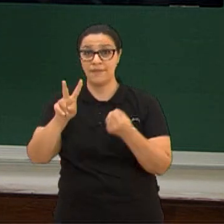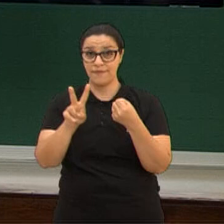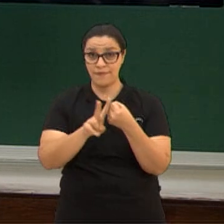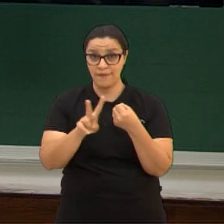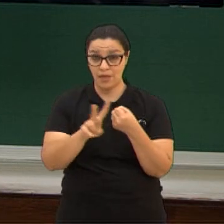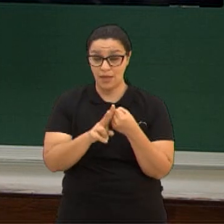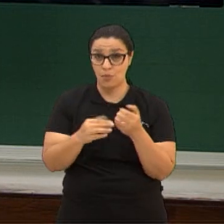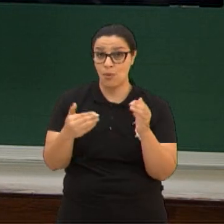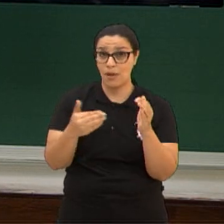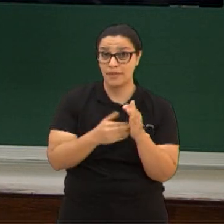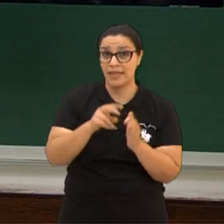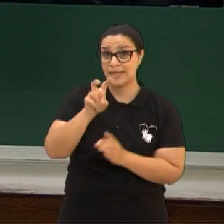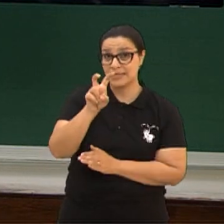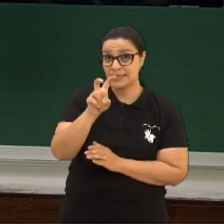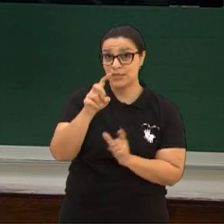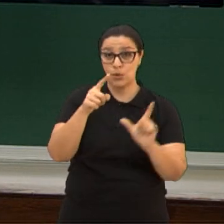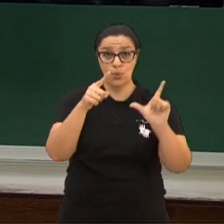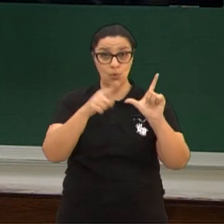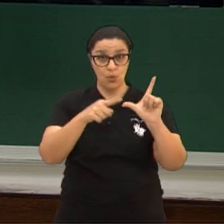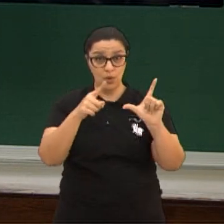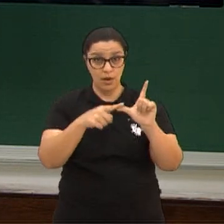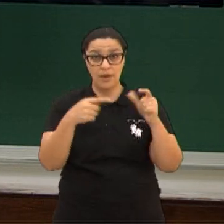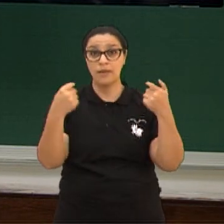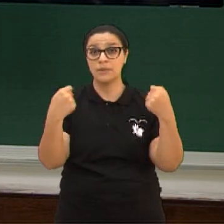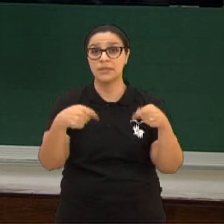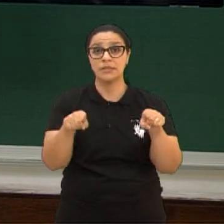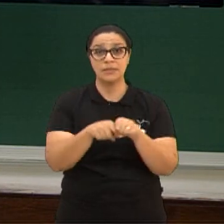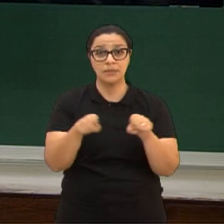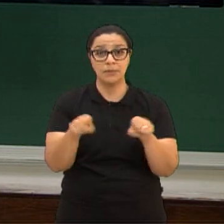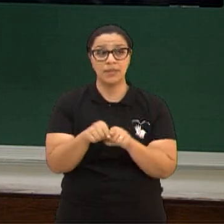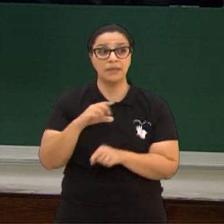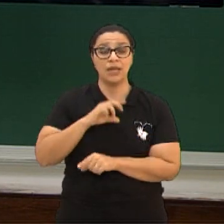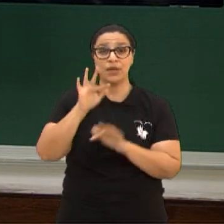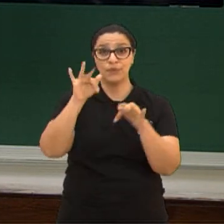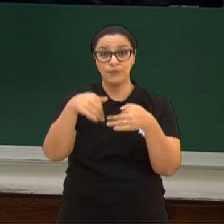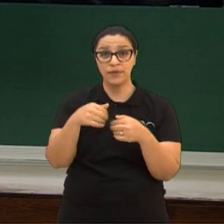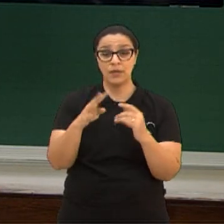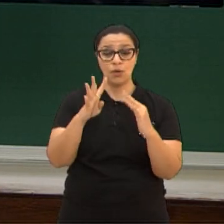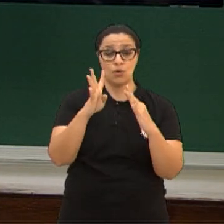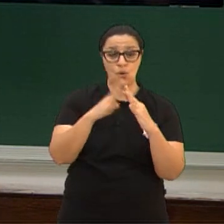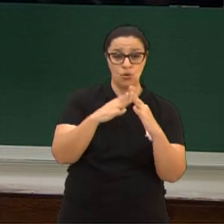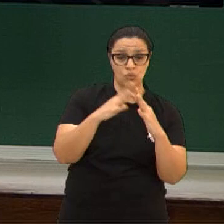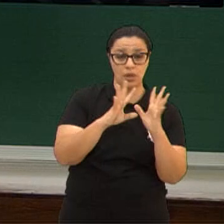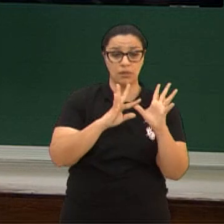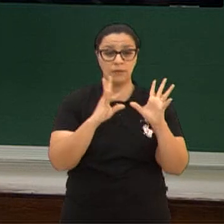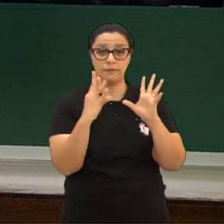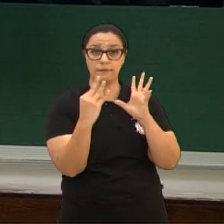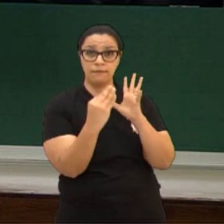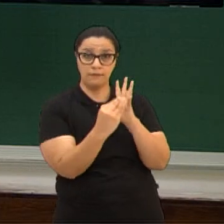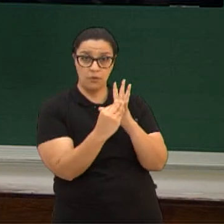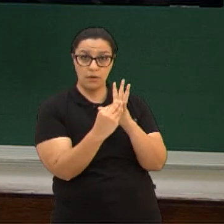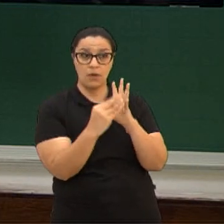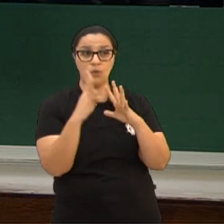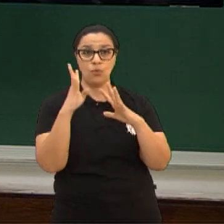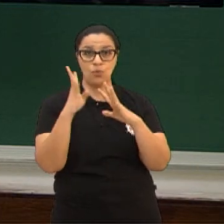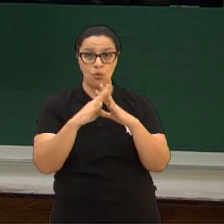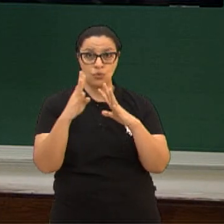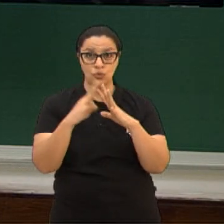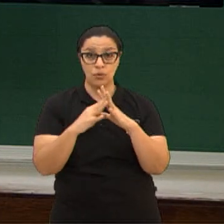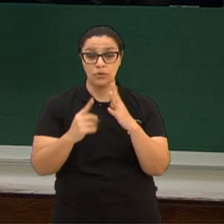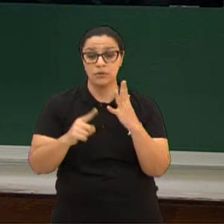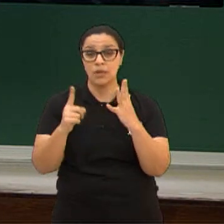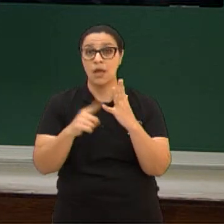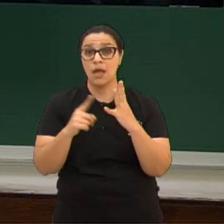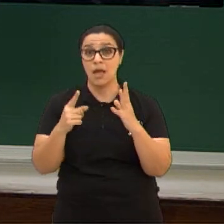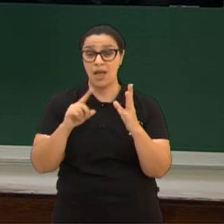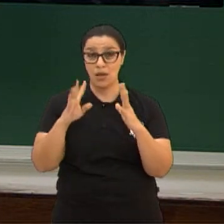com até 5 palavras terminados em consoante, vogal, consoante eu dobro a